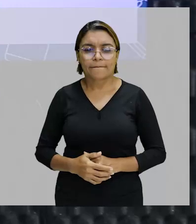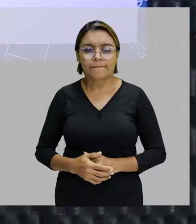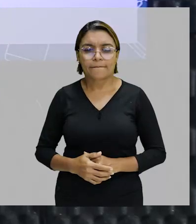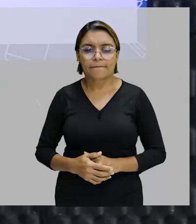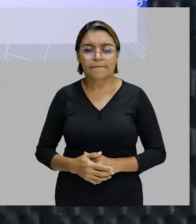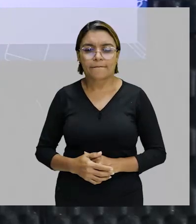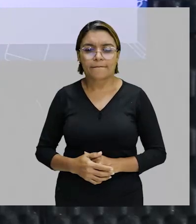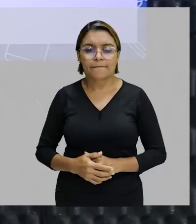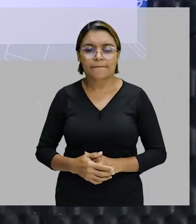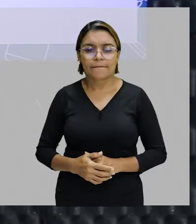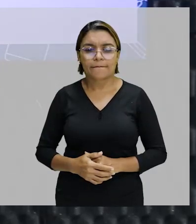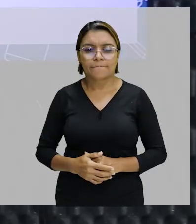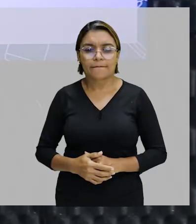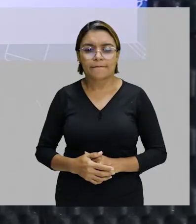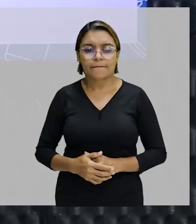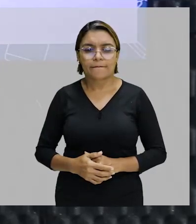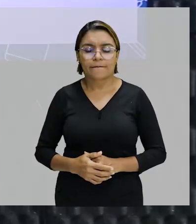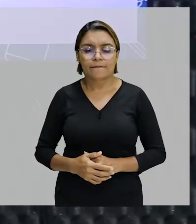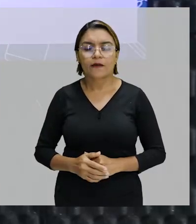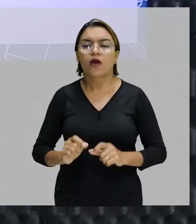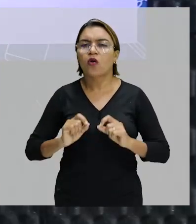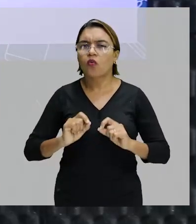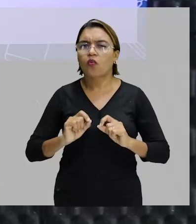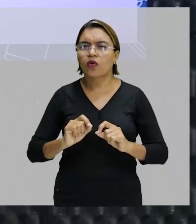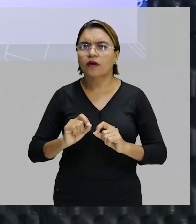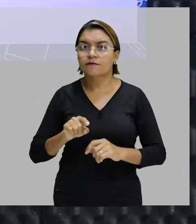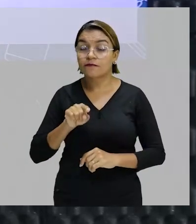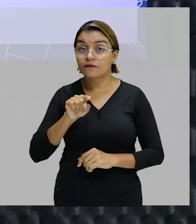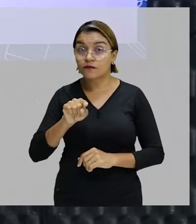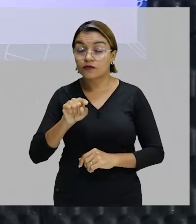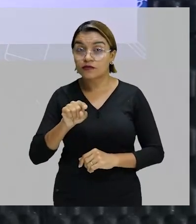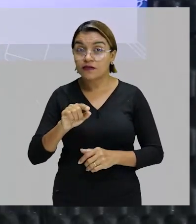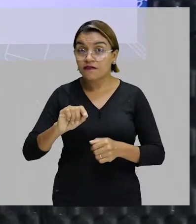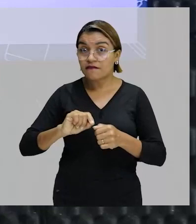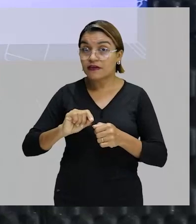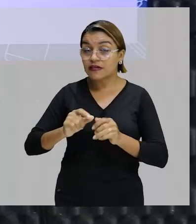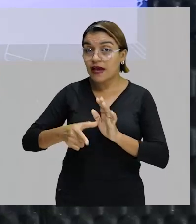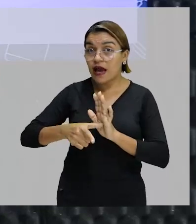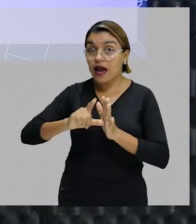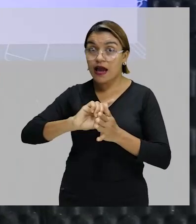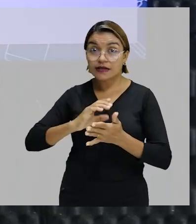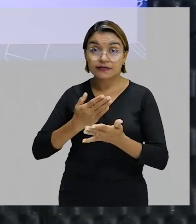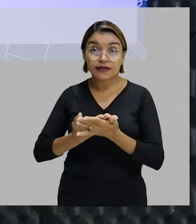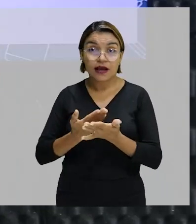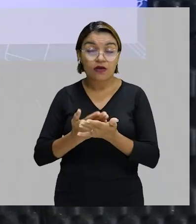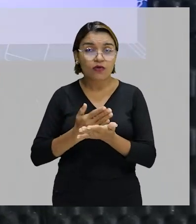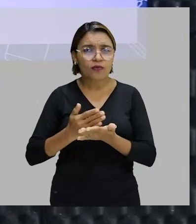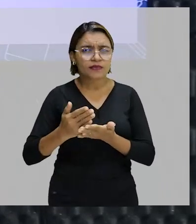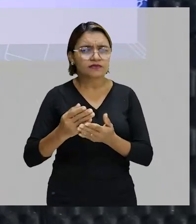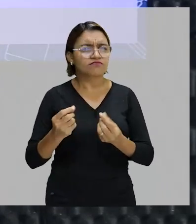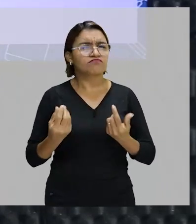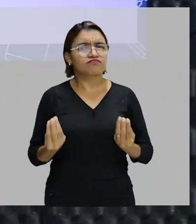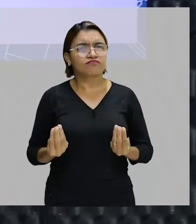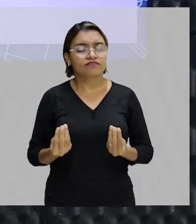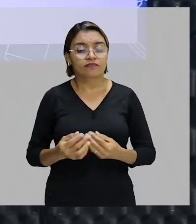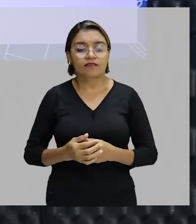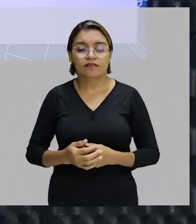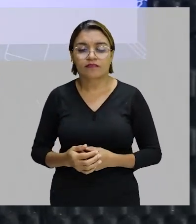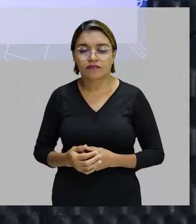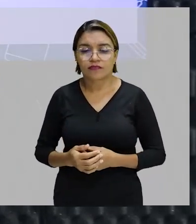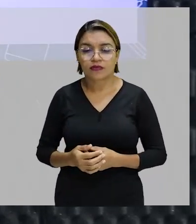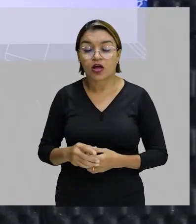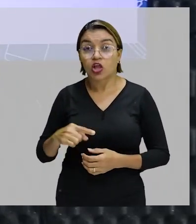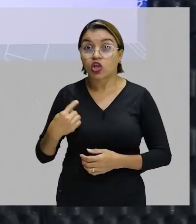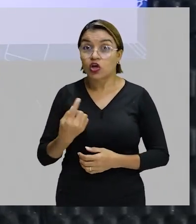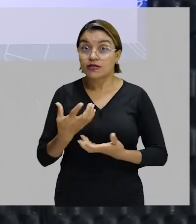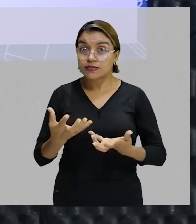que você tinha feito antes da aula começar, ou da lição começar? What, querendo